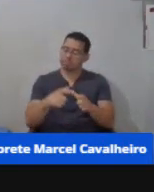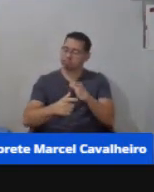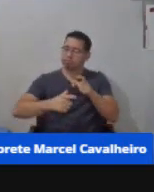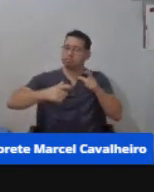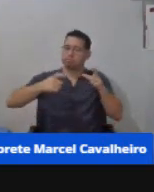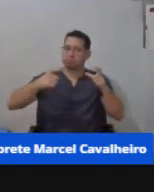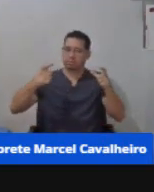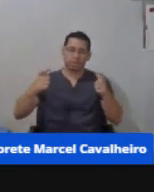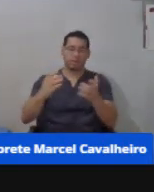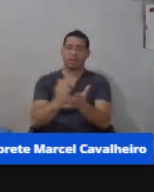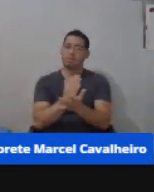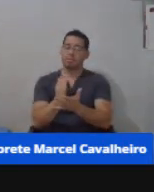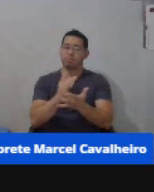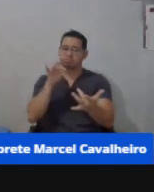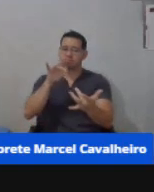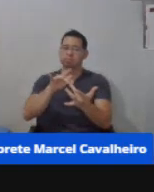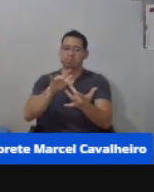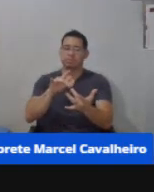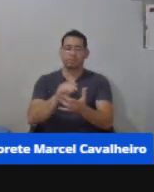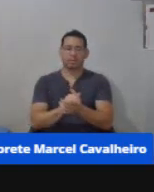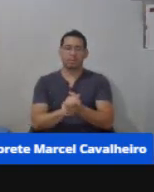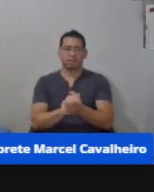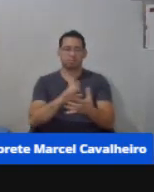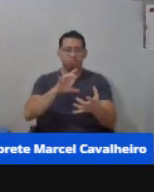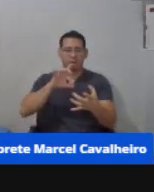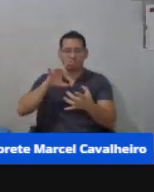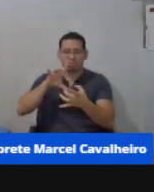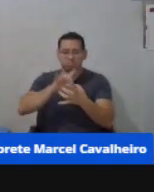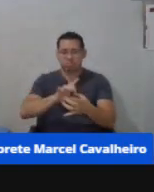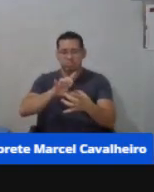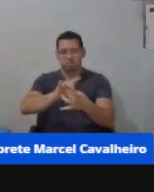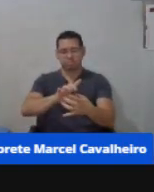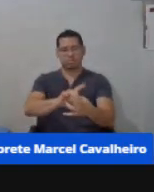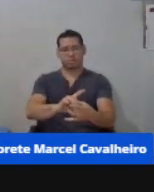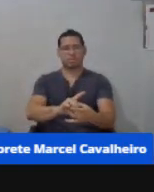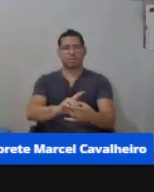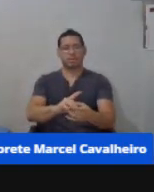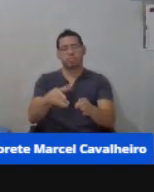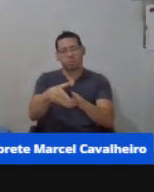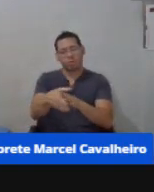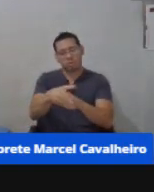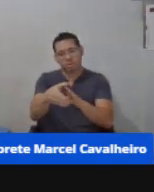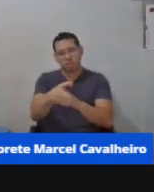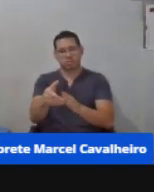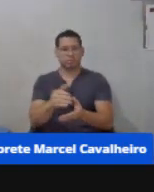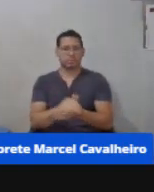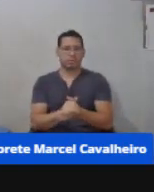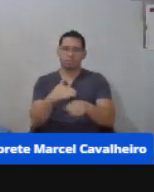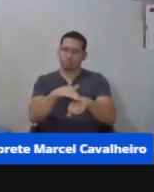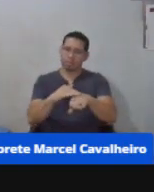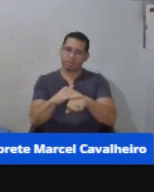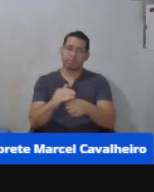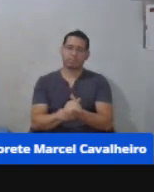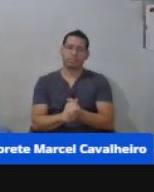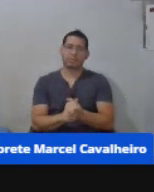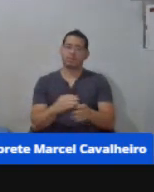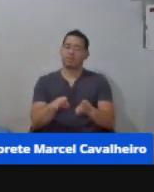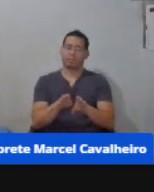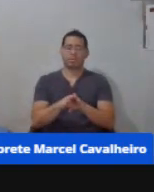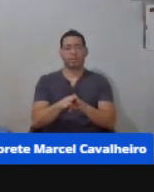em virtude do entrelaçamento das orientações discursivas, logo com manifestações de